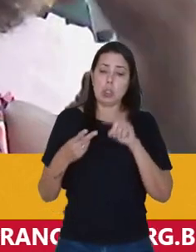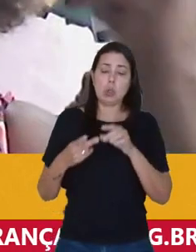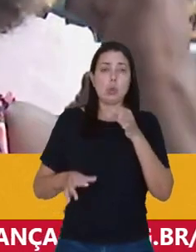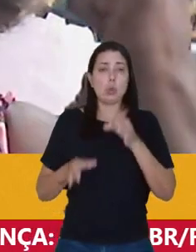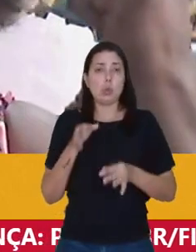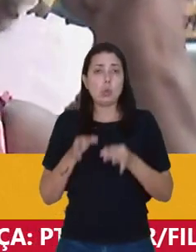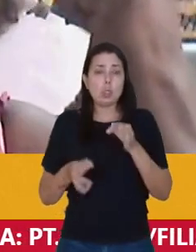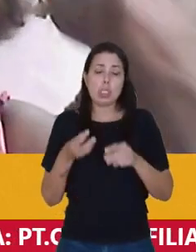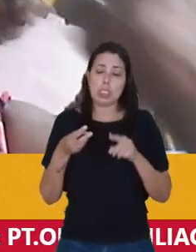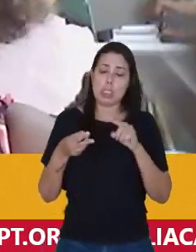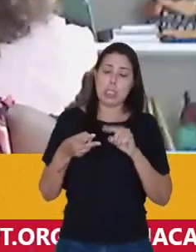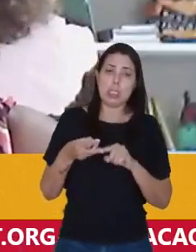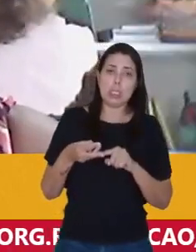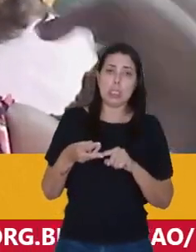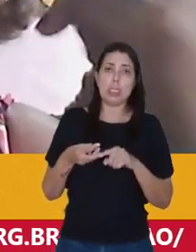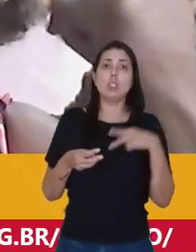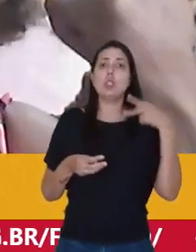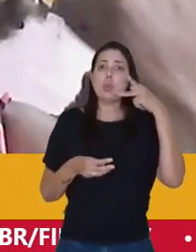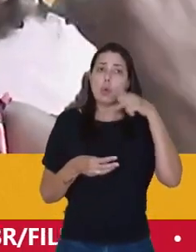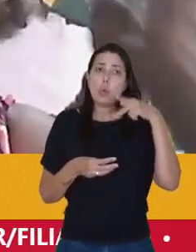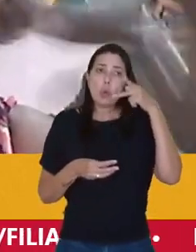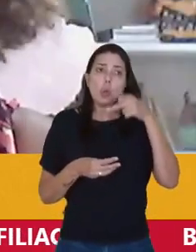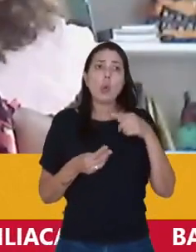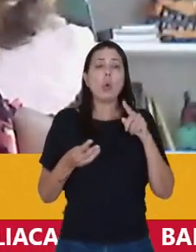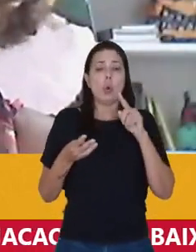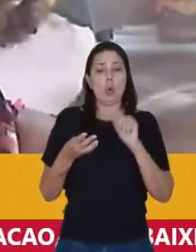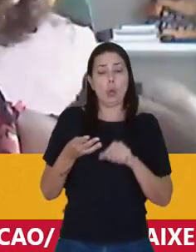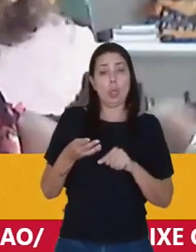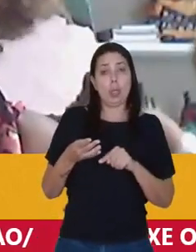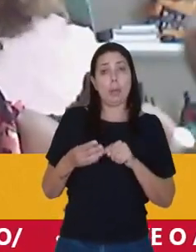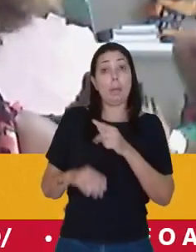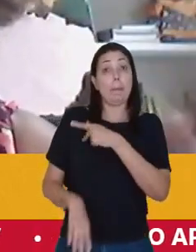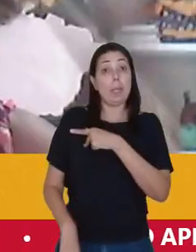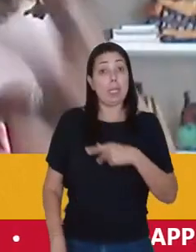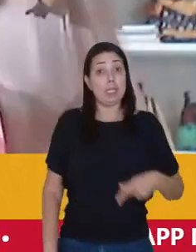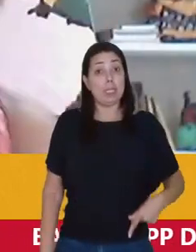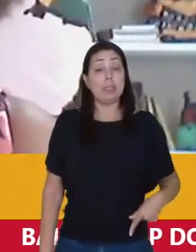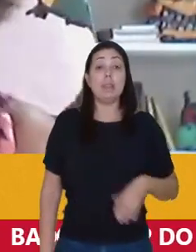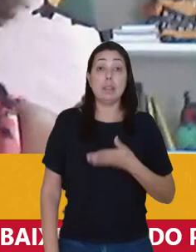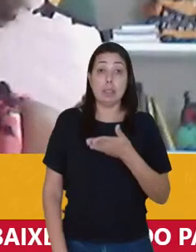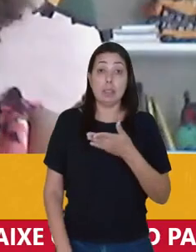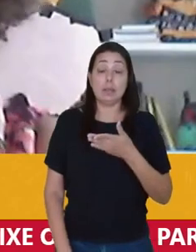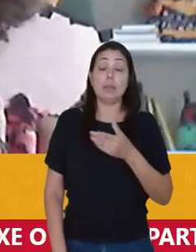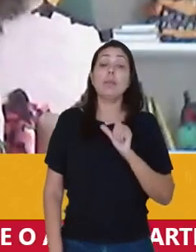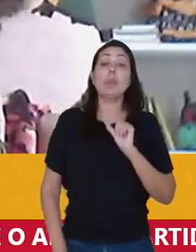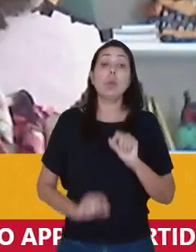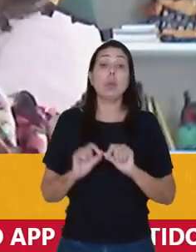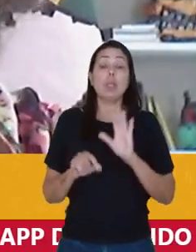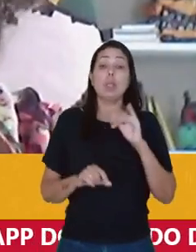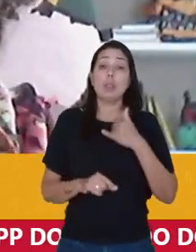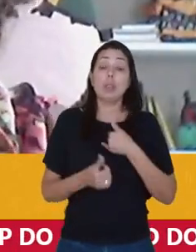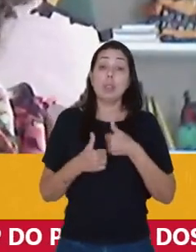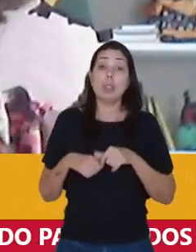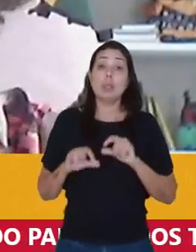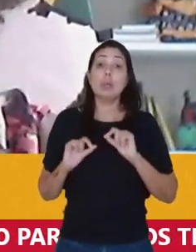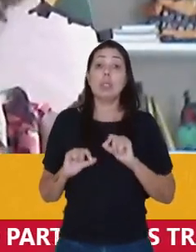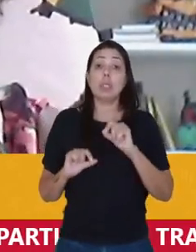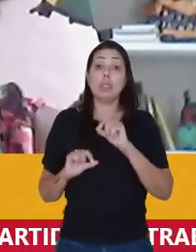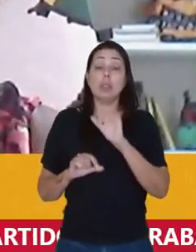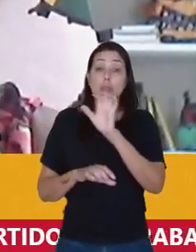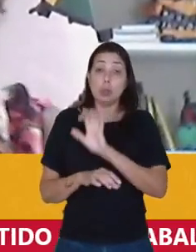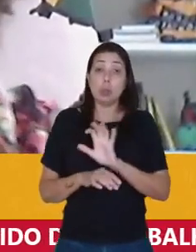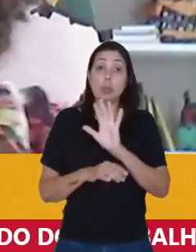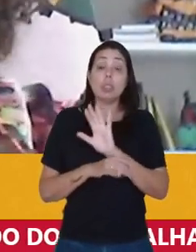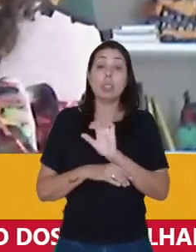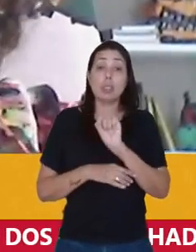juízes, seguido de promotores, seguido de presidentes fundacionais. Ou seja, nós estamos num estado,